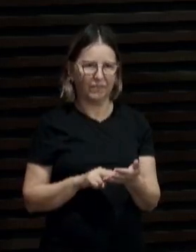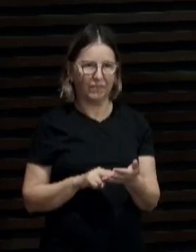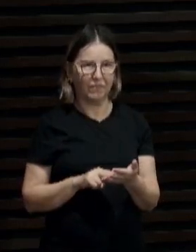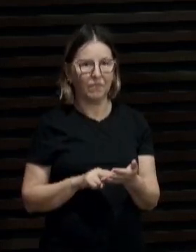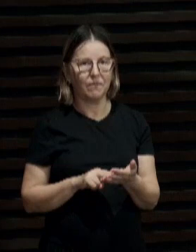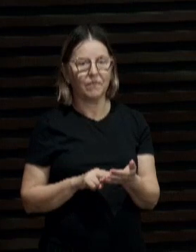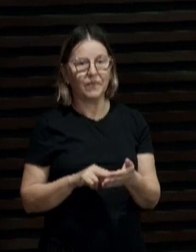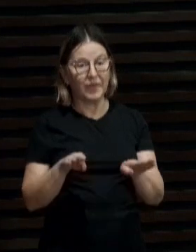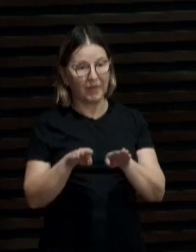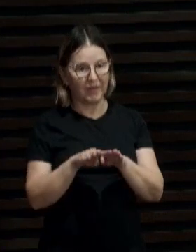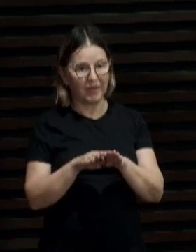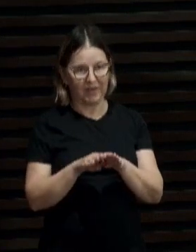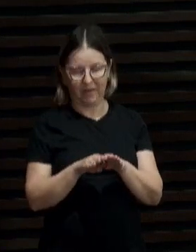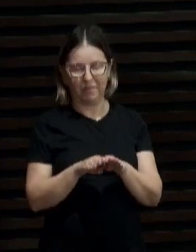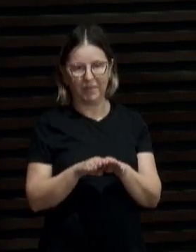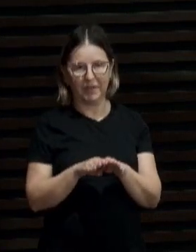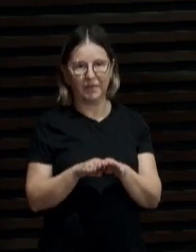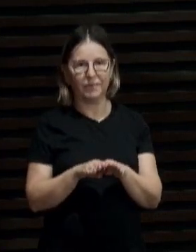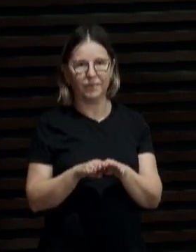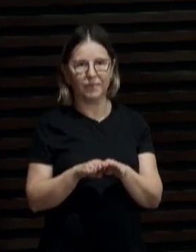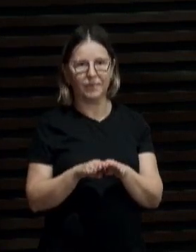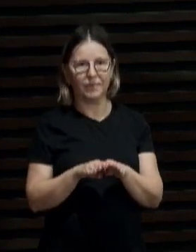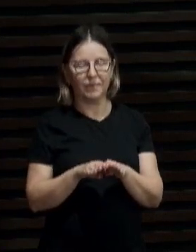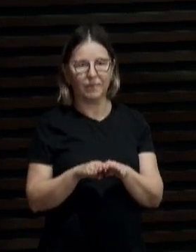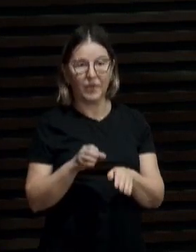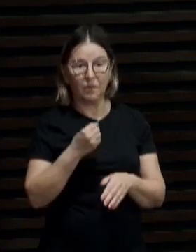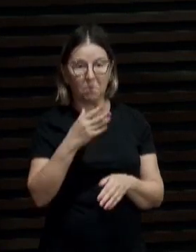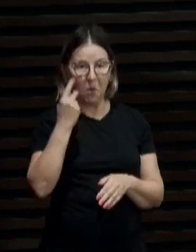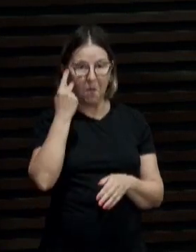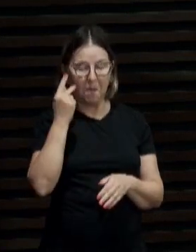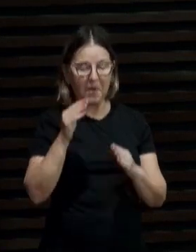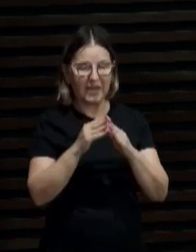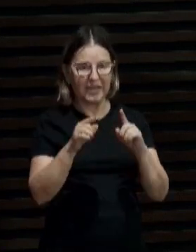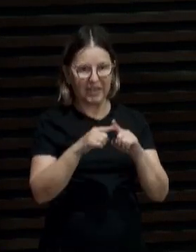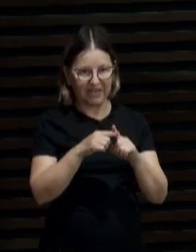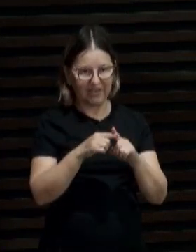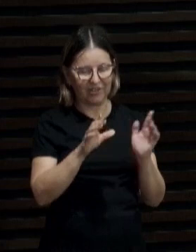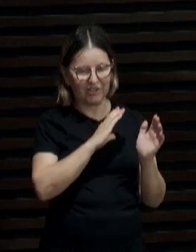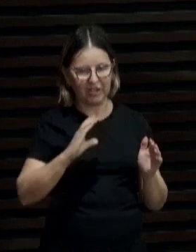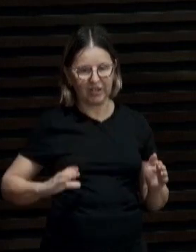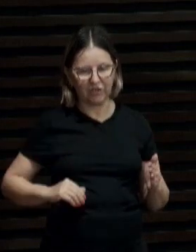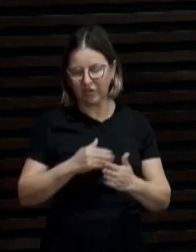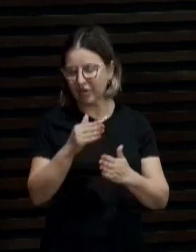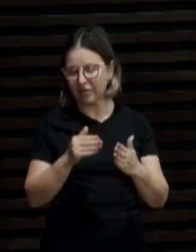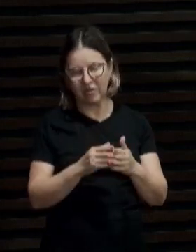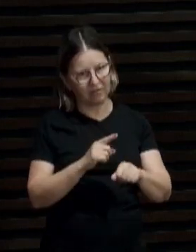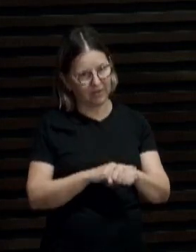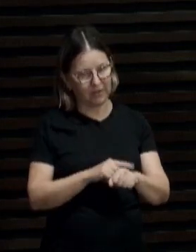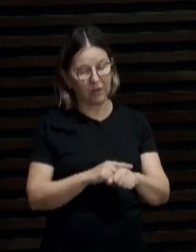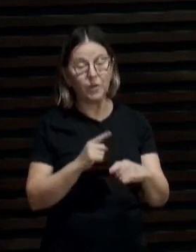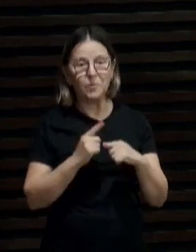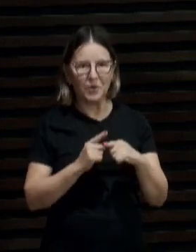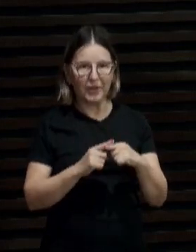aplicadas perfeitamente à Igreja de Cristo em todas as épocas e em todas as localidades, porque os problemas que esses irmãos